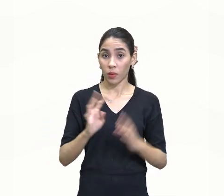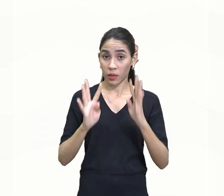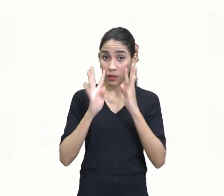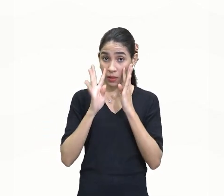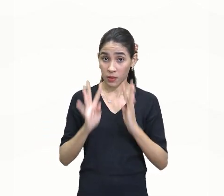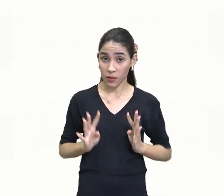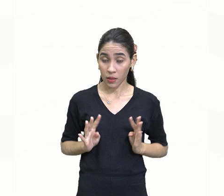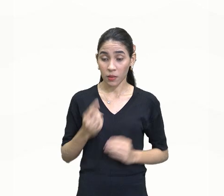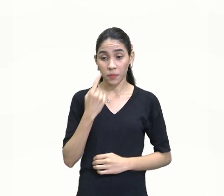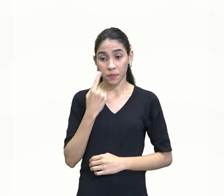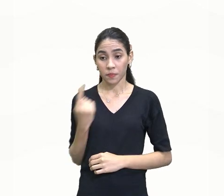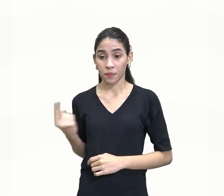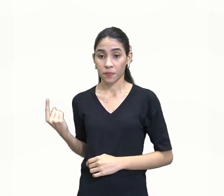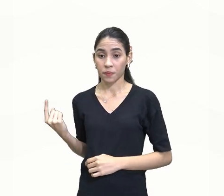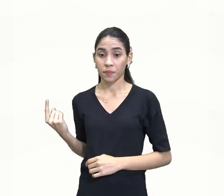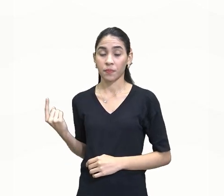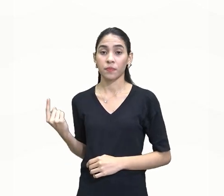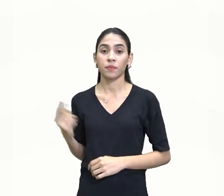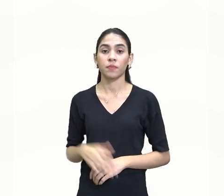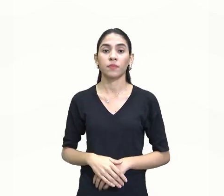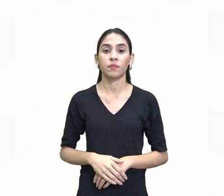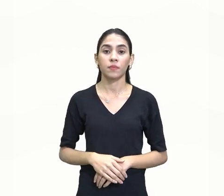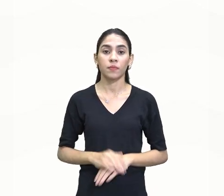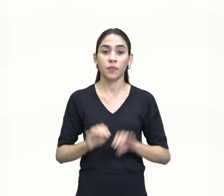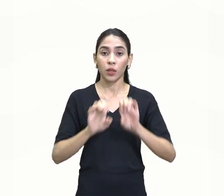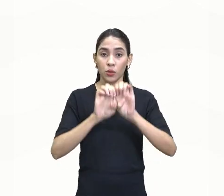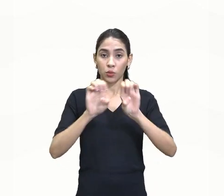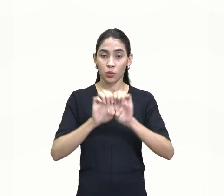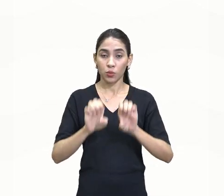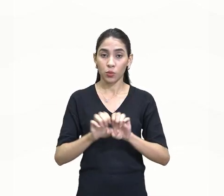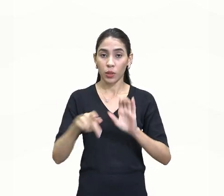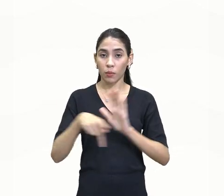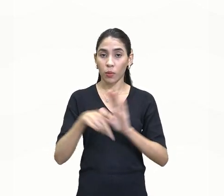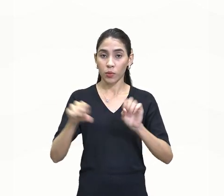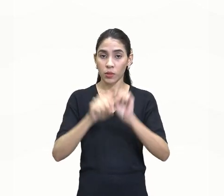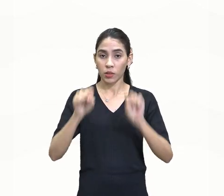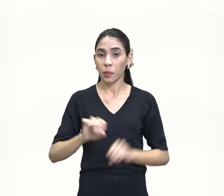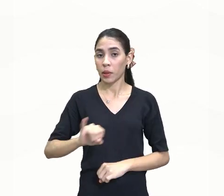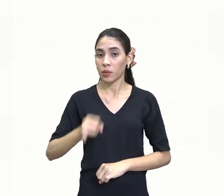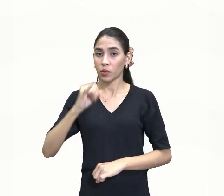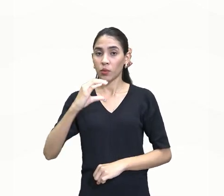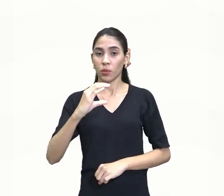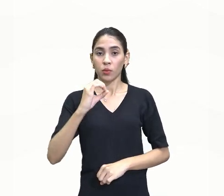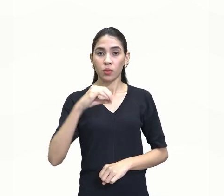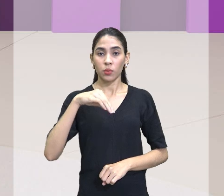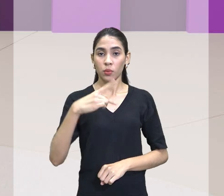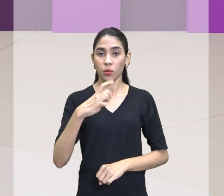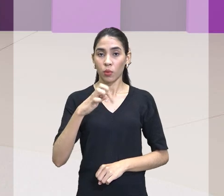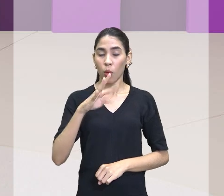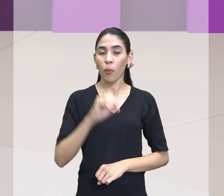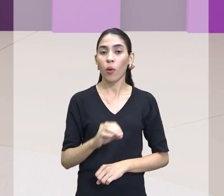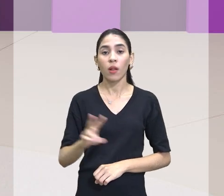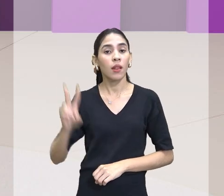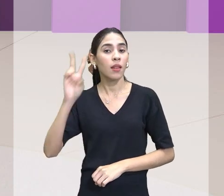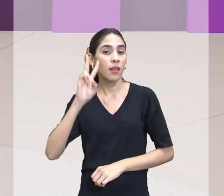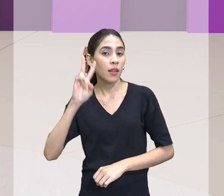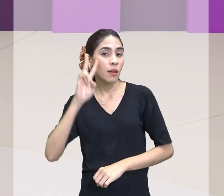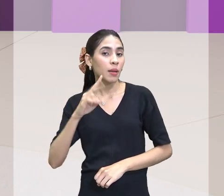vocês observem aqui comigo. Na expressão de juros compostos, lembre que eu tenho ali